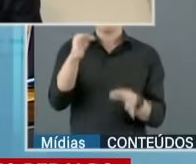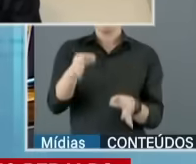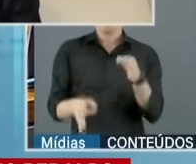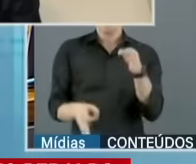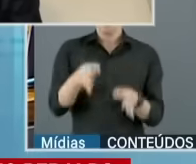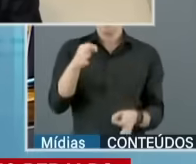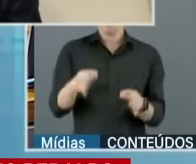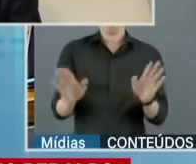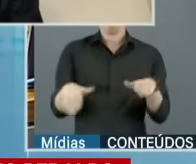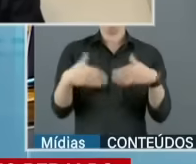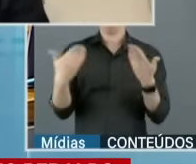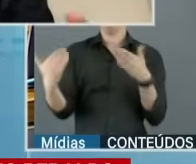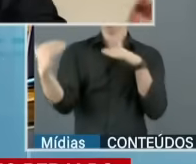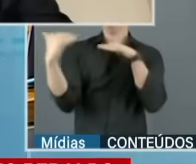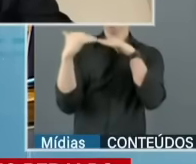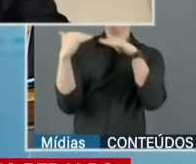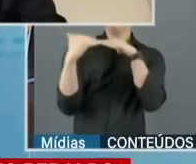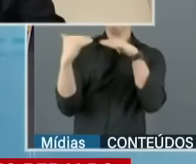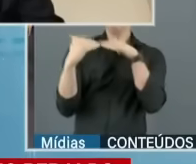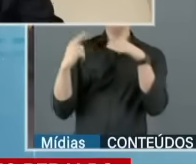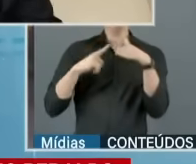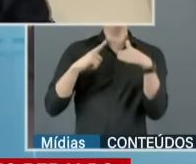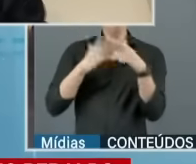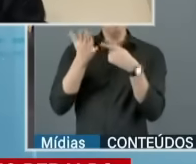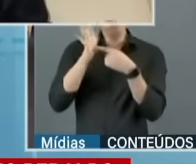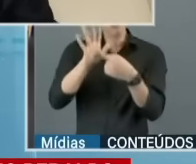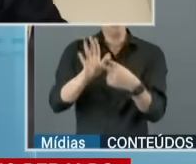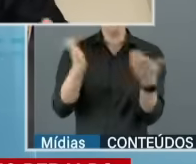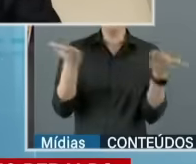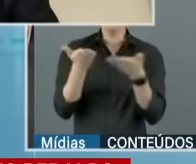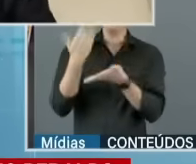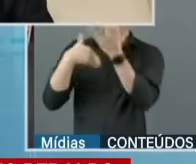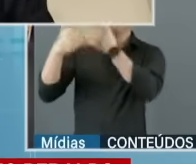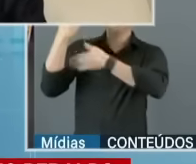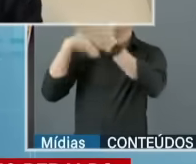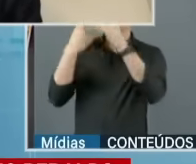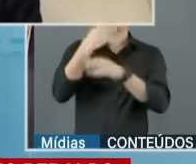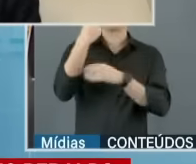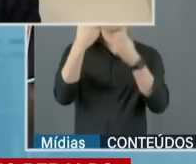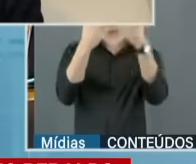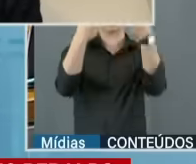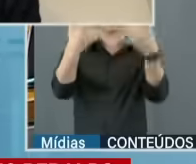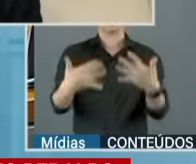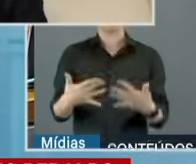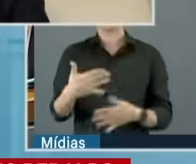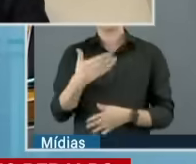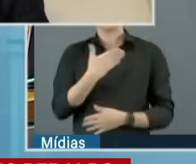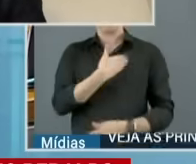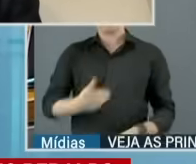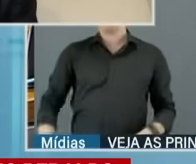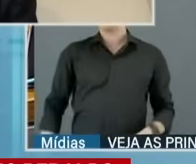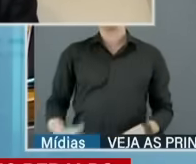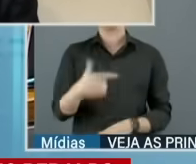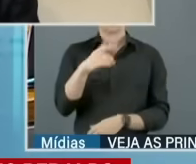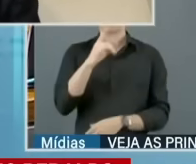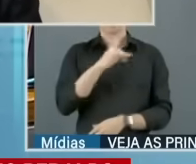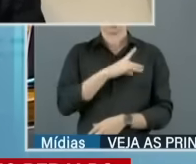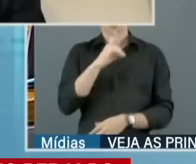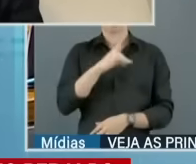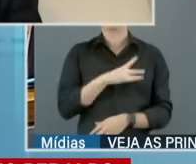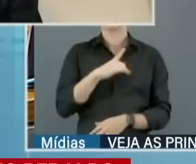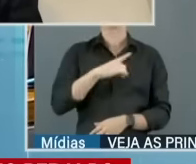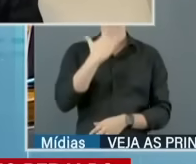CPMI, porque ela está começando lá de trás, tentando encontrar o caminho que leve ao 8 de janeiro, quando qualquer investigação